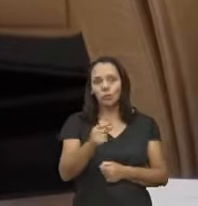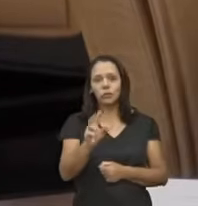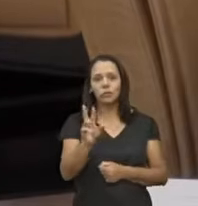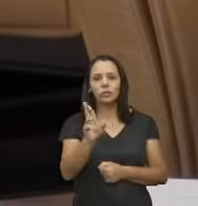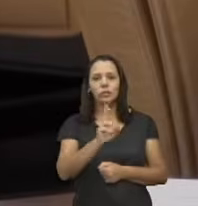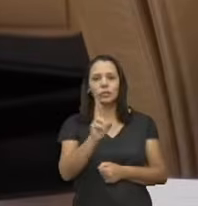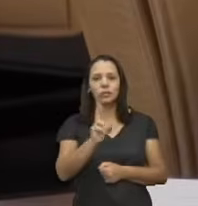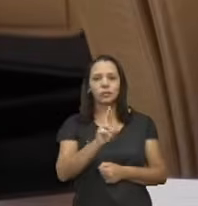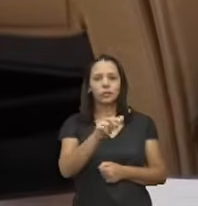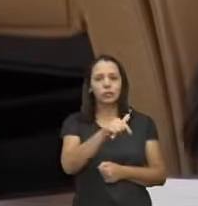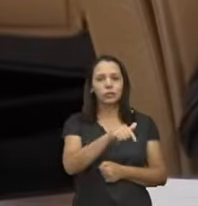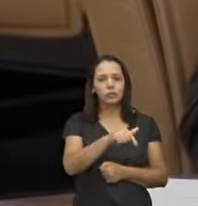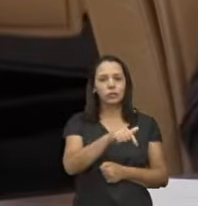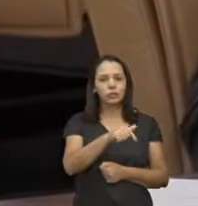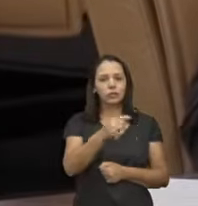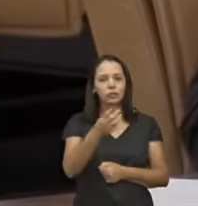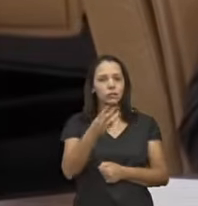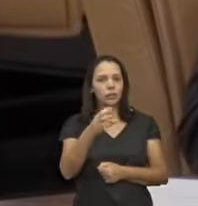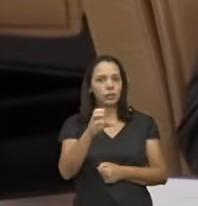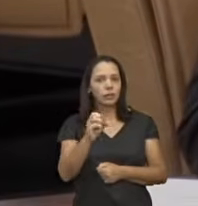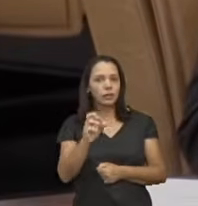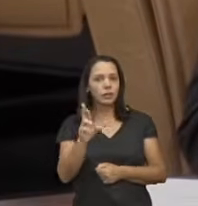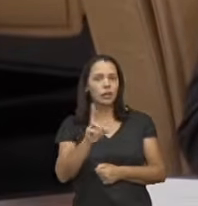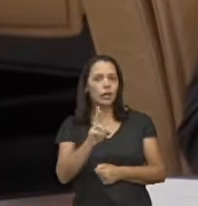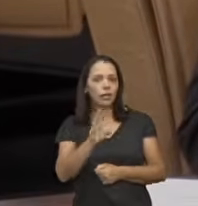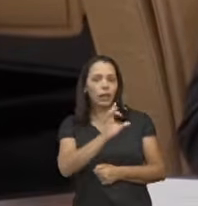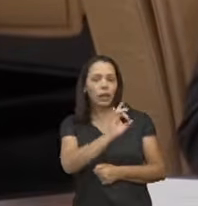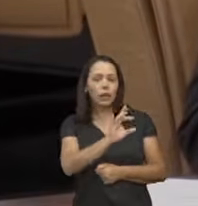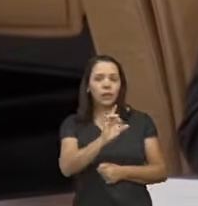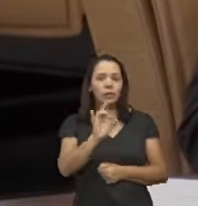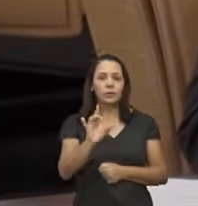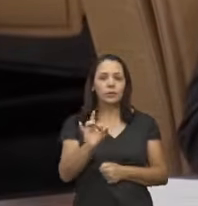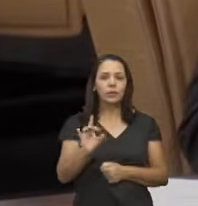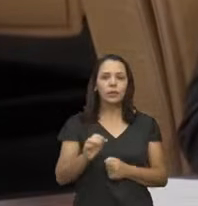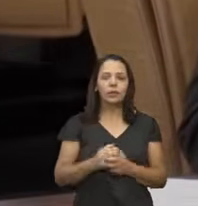16.731. Cada uma das sessões solenes que a gente fez aqui nessa